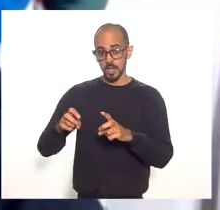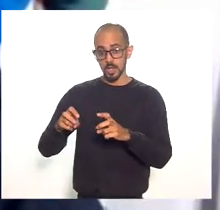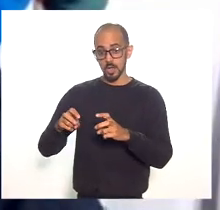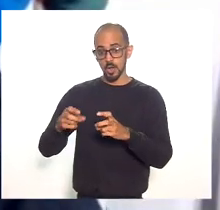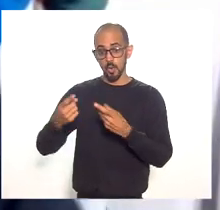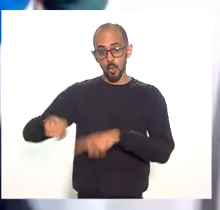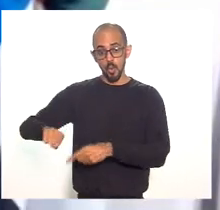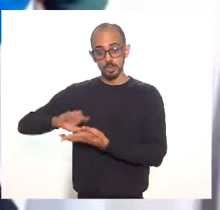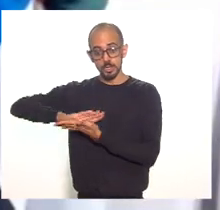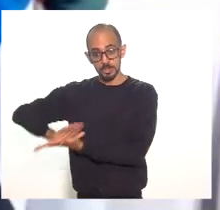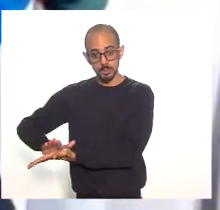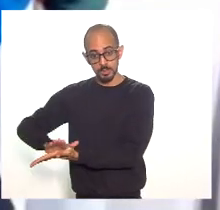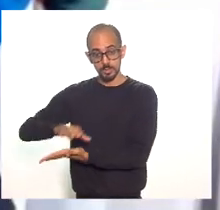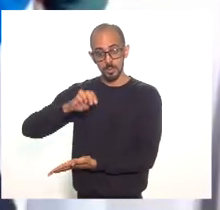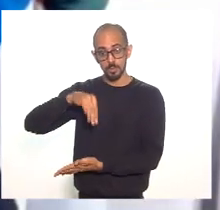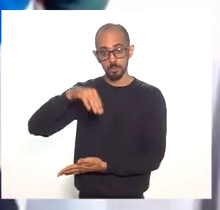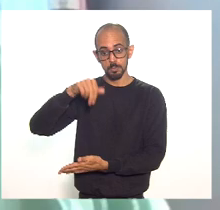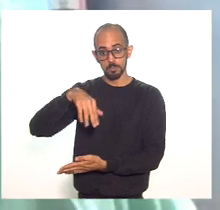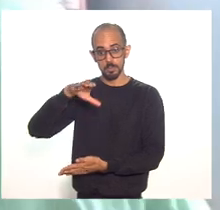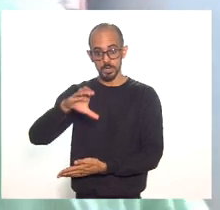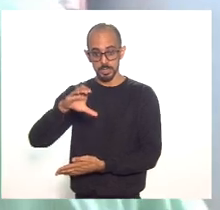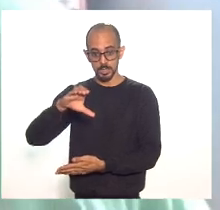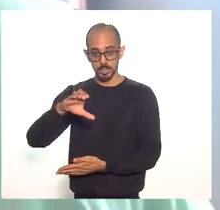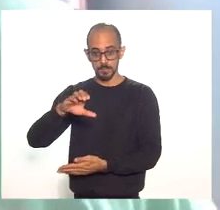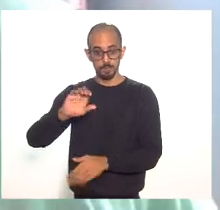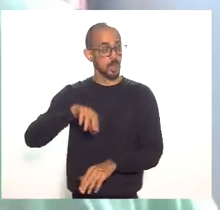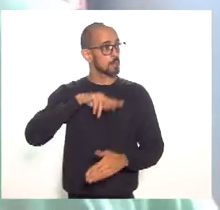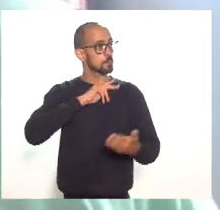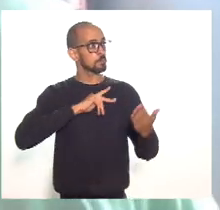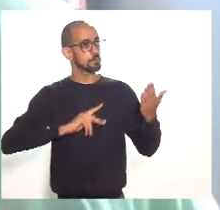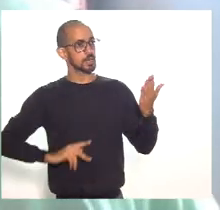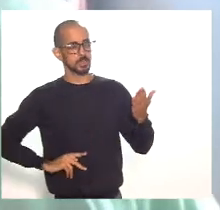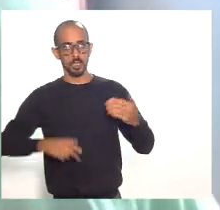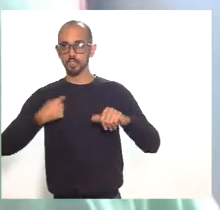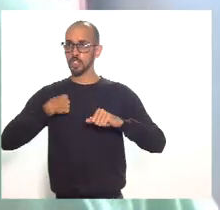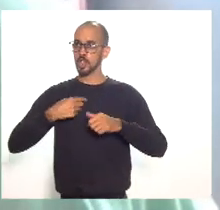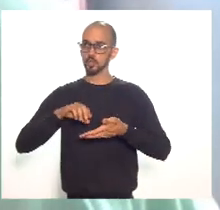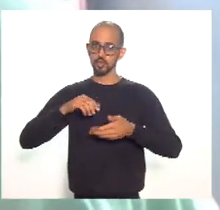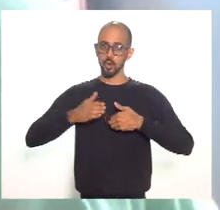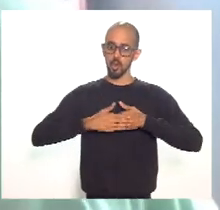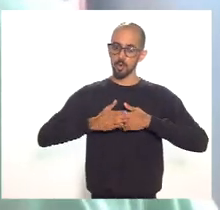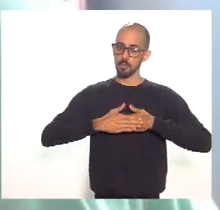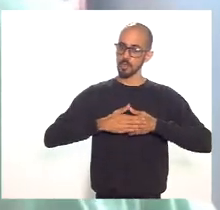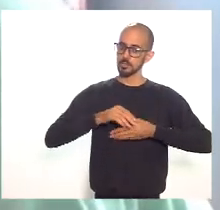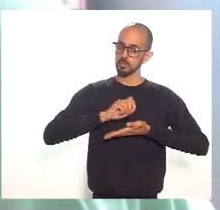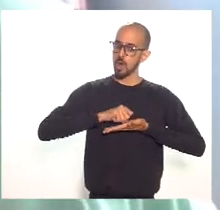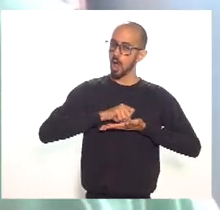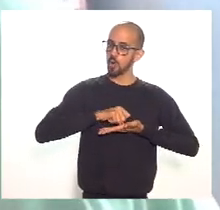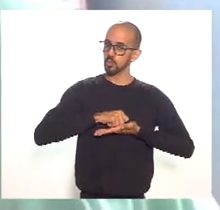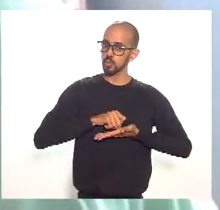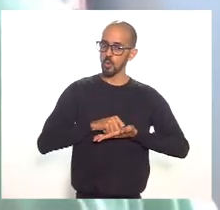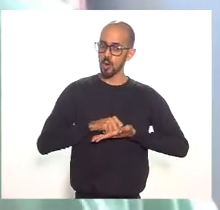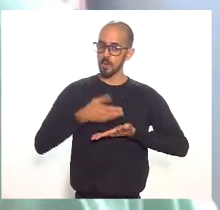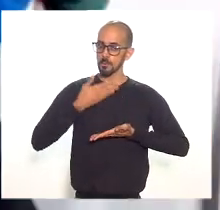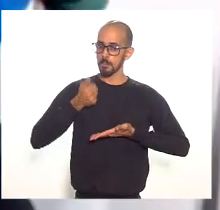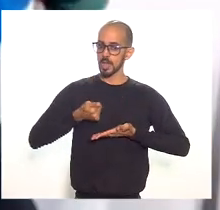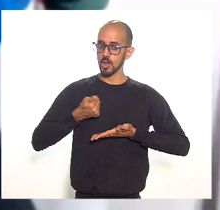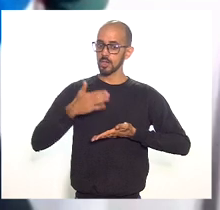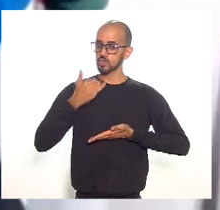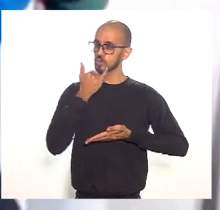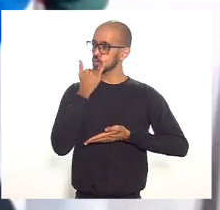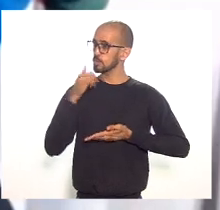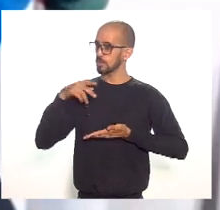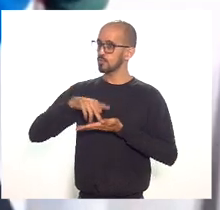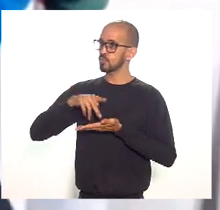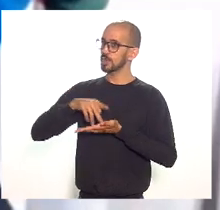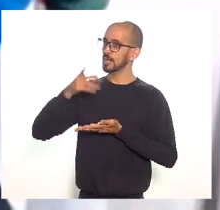deputado Carlos Mink. Presidente, eu sou autor Seria melhor, talvez, a... Desculpa, deputado. Com